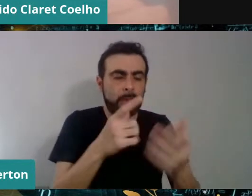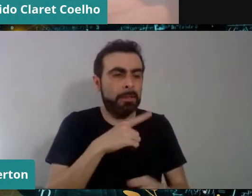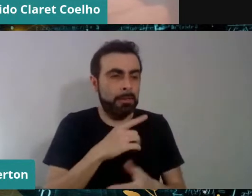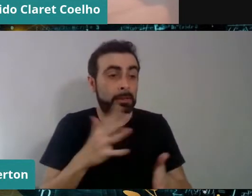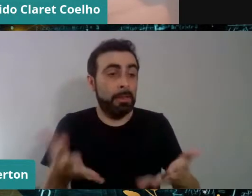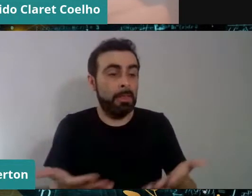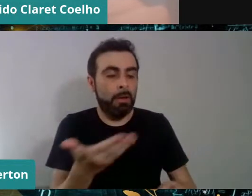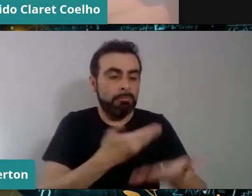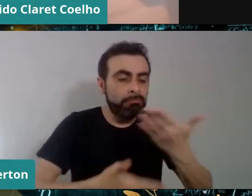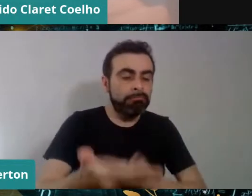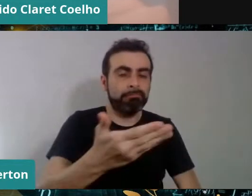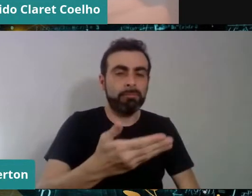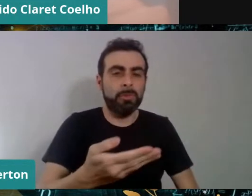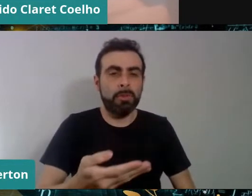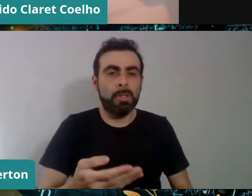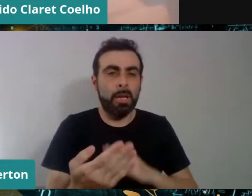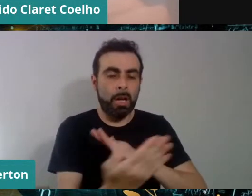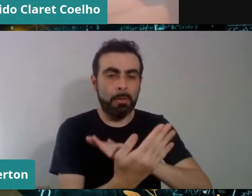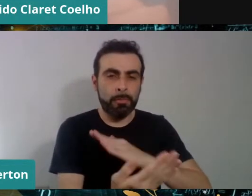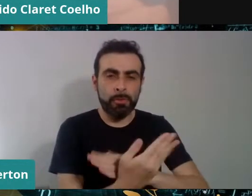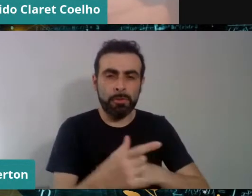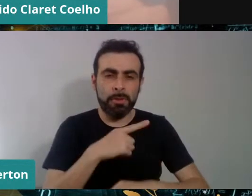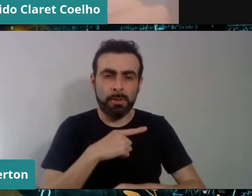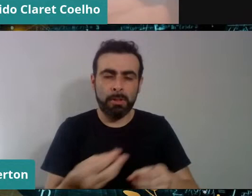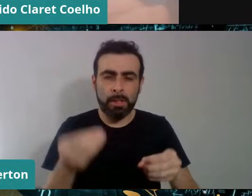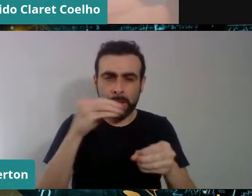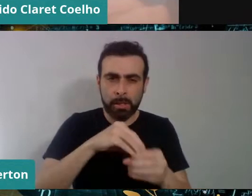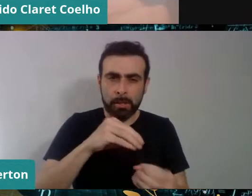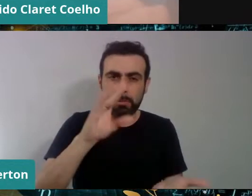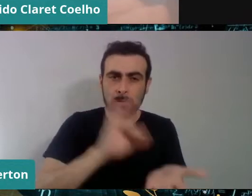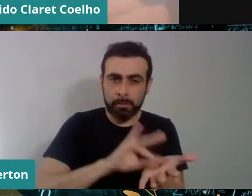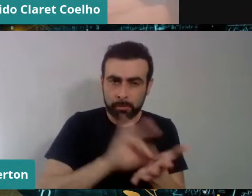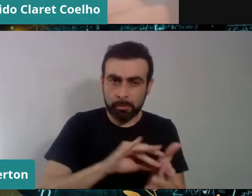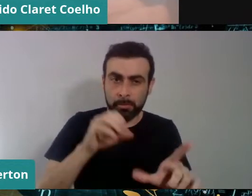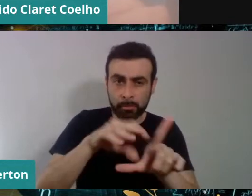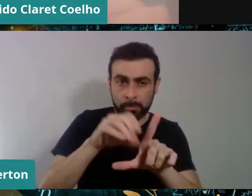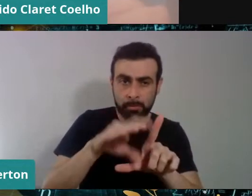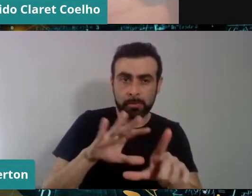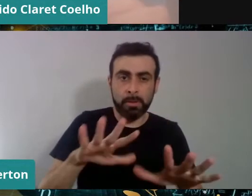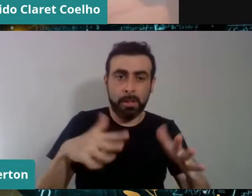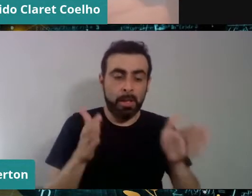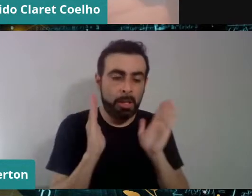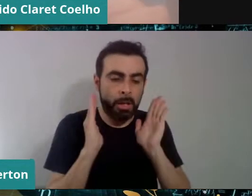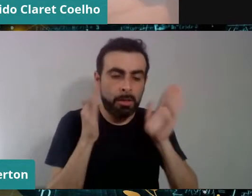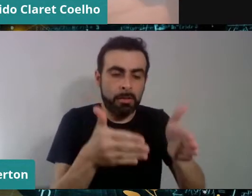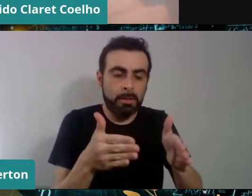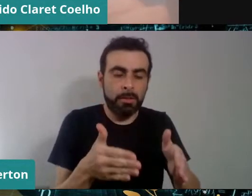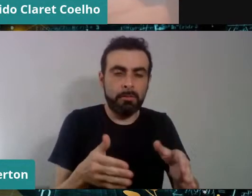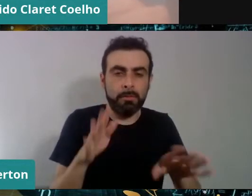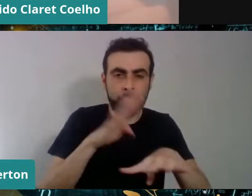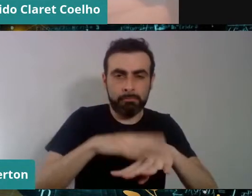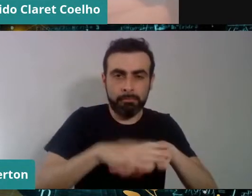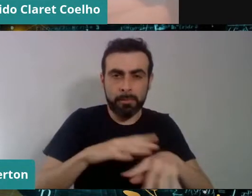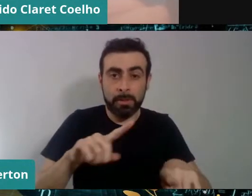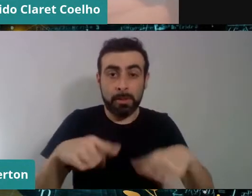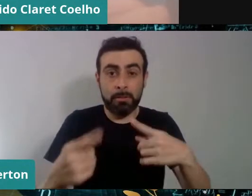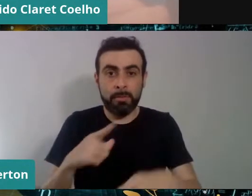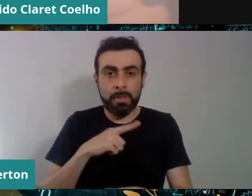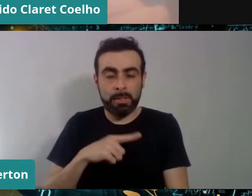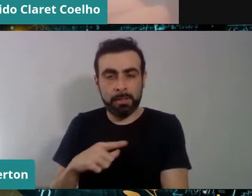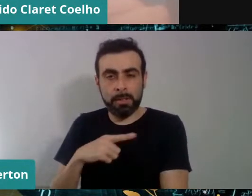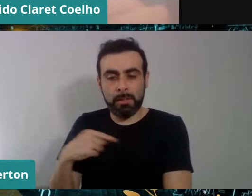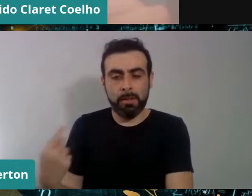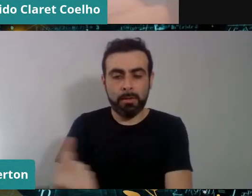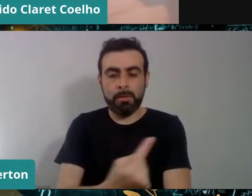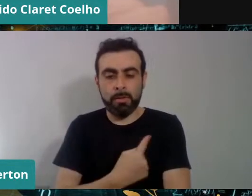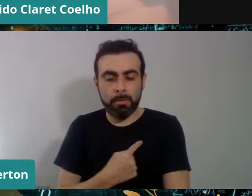batalhar para ter o curso de licenciatura plena, em matemática plena, nem né, específico em matemática, e até que conseguimos, e isso ajudou bastante